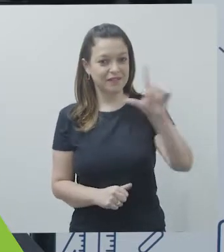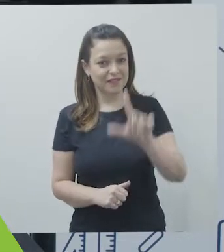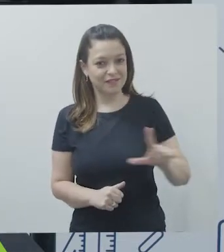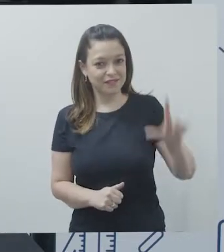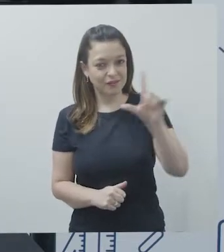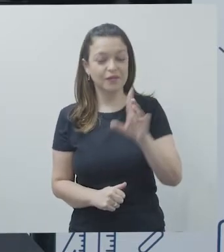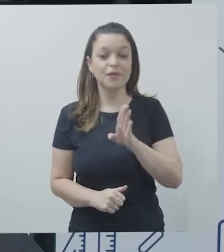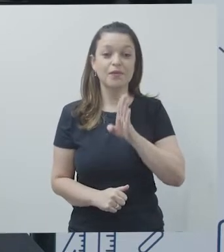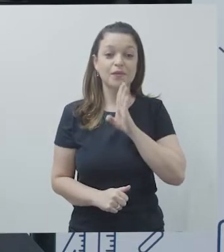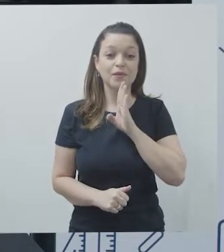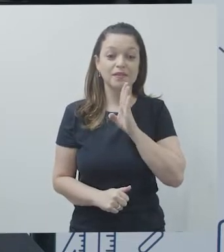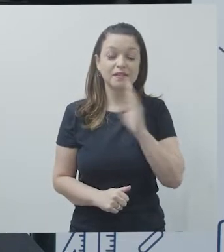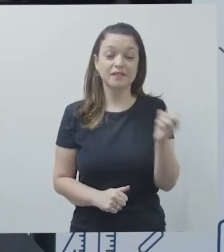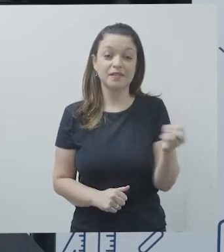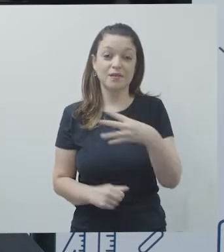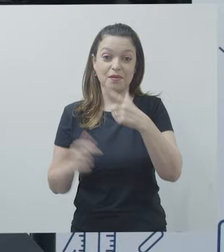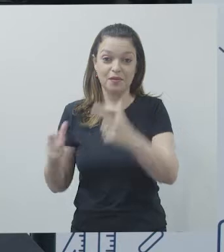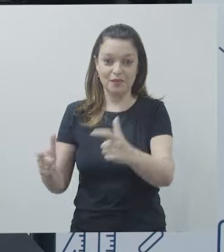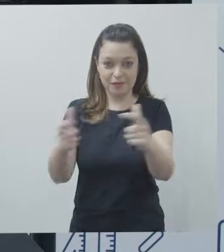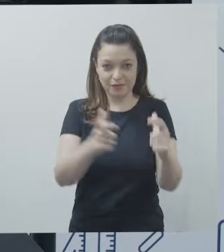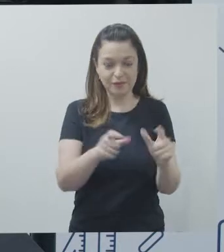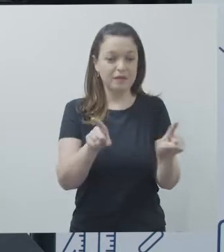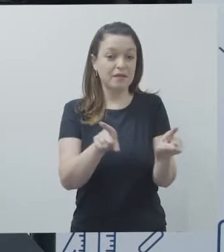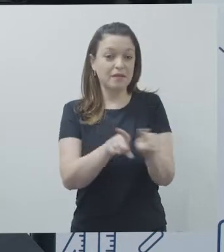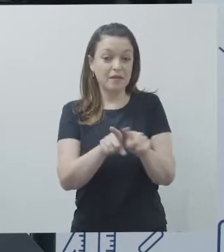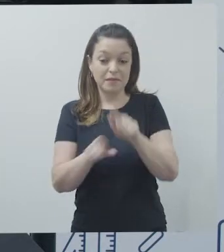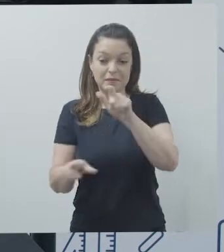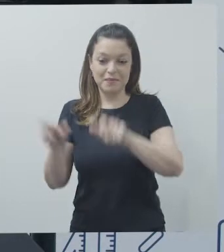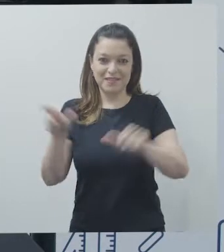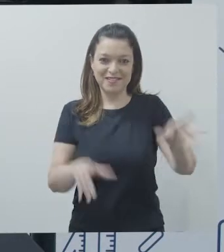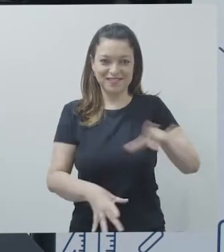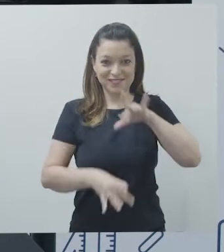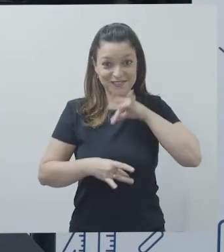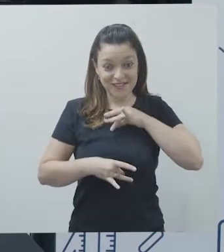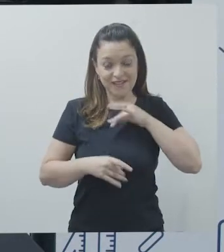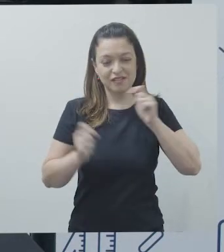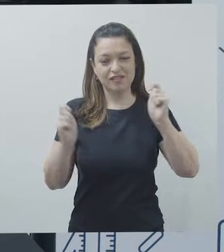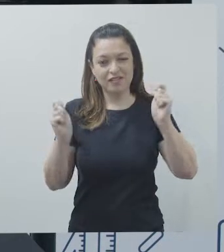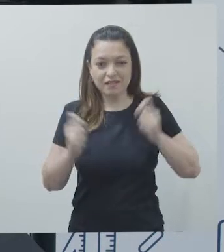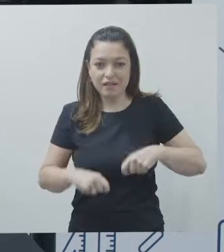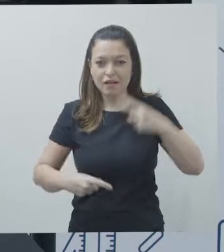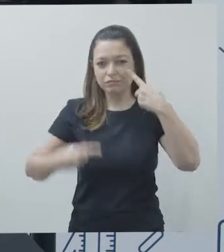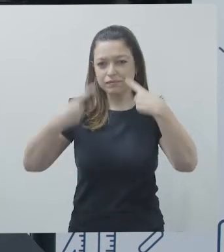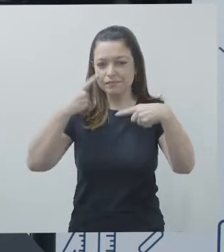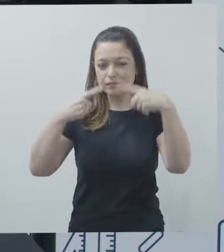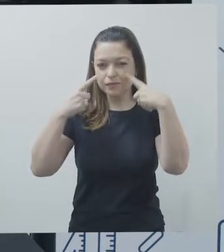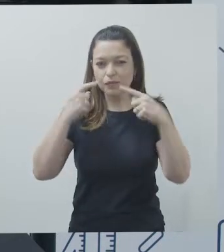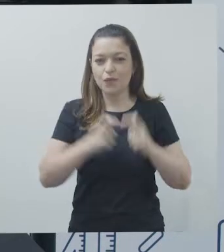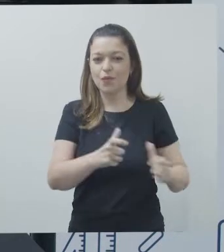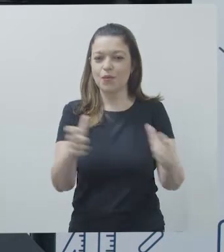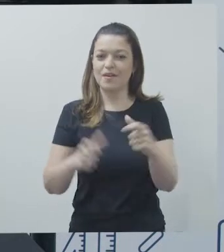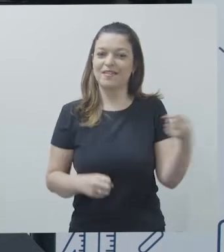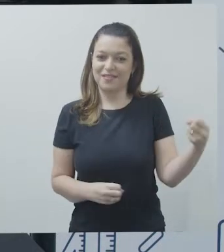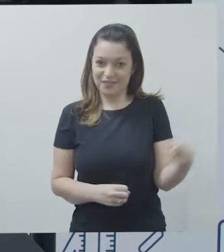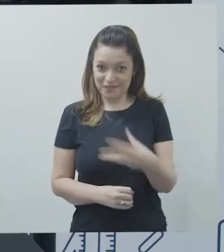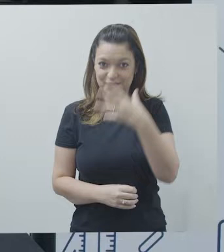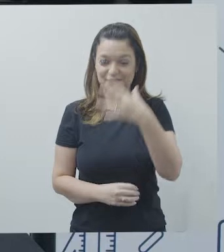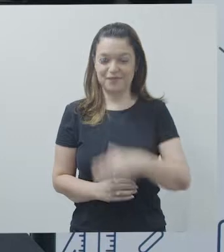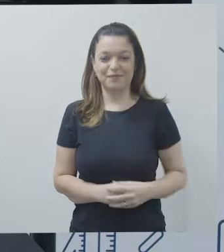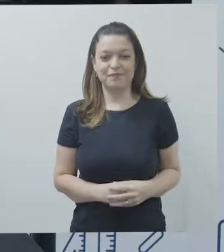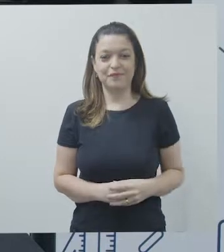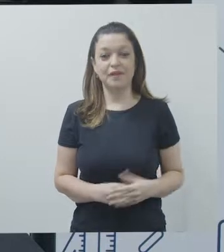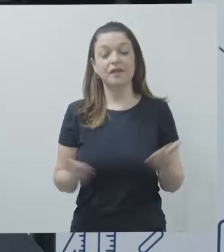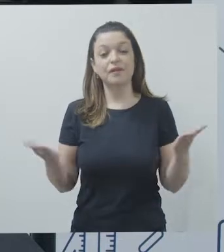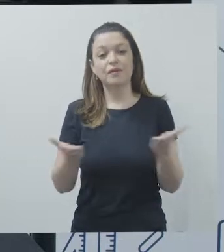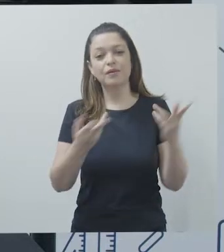novos personagens e viajar por esse mundo que a literatura permite que a gente viaje. Então, convido você hoje